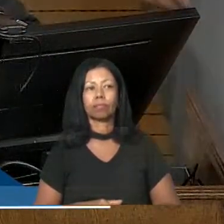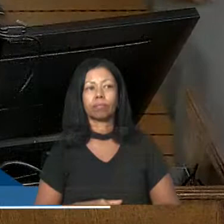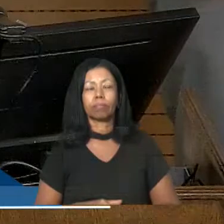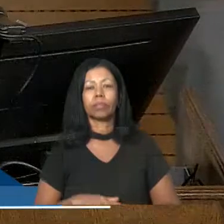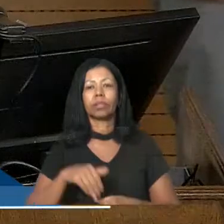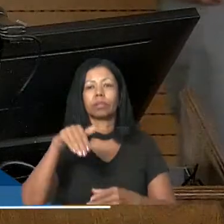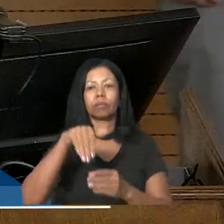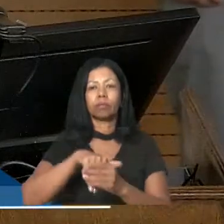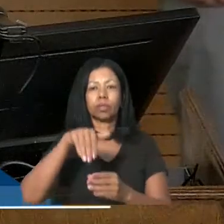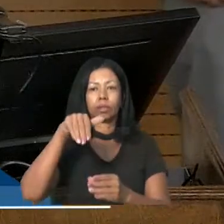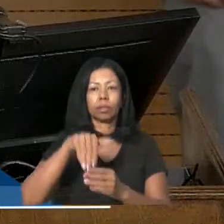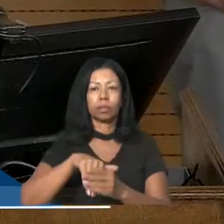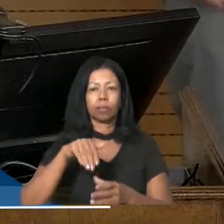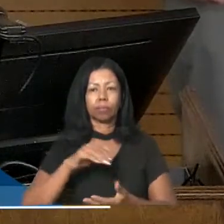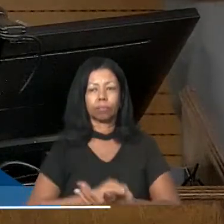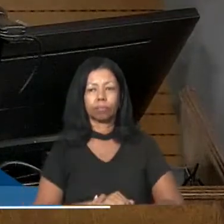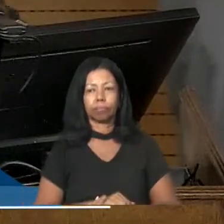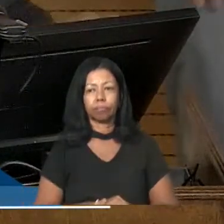em votação,